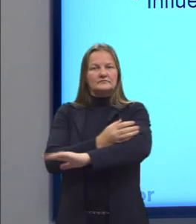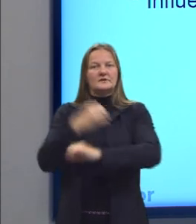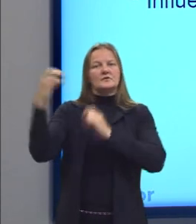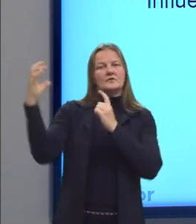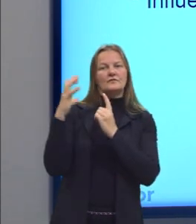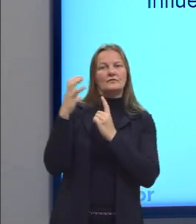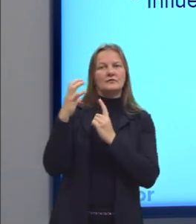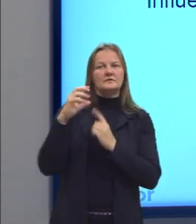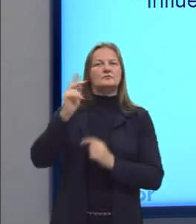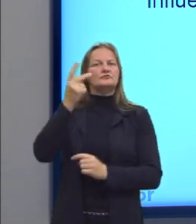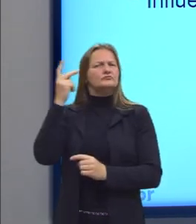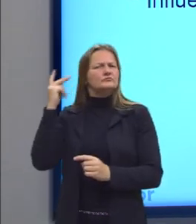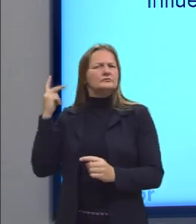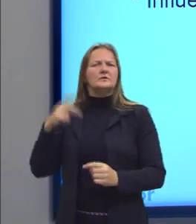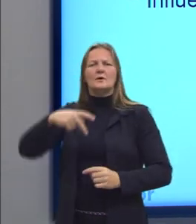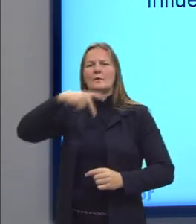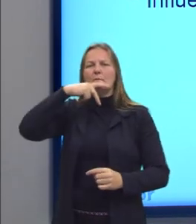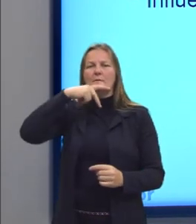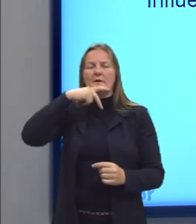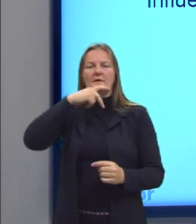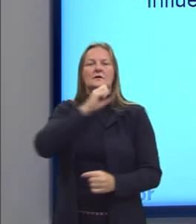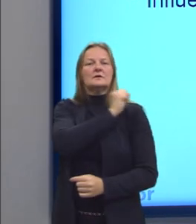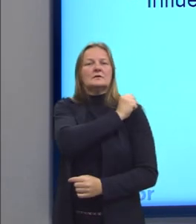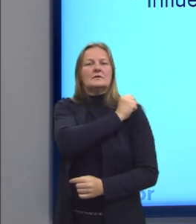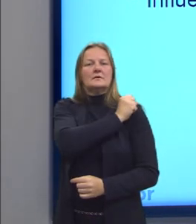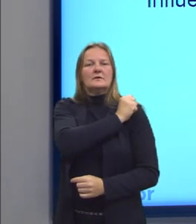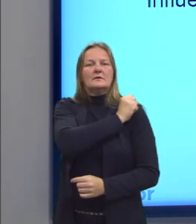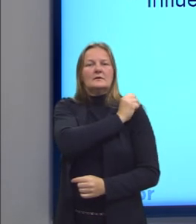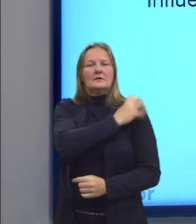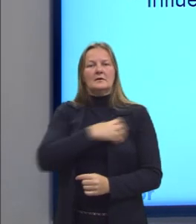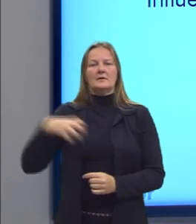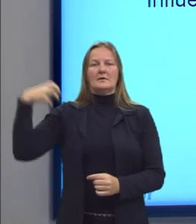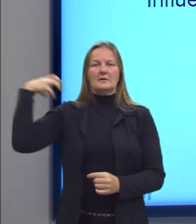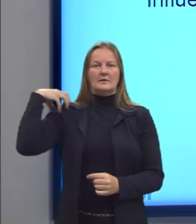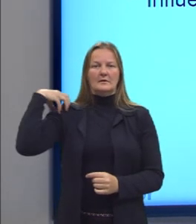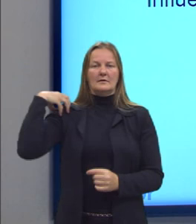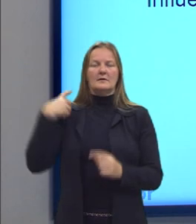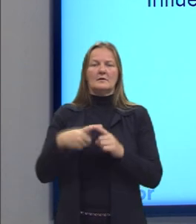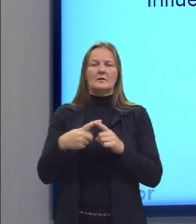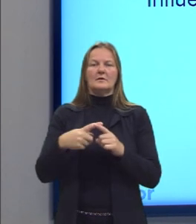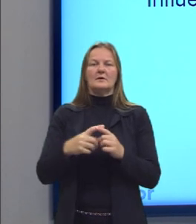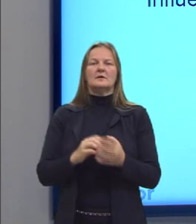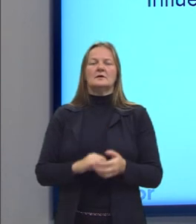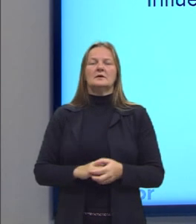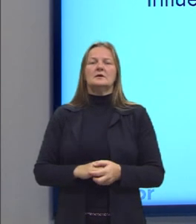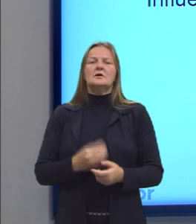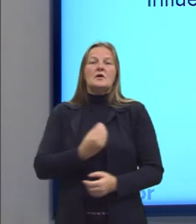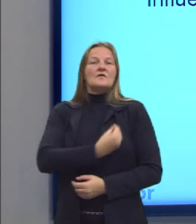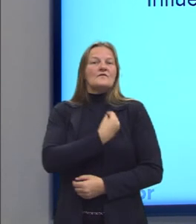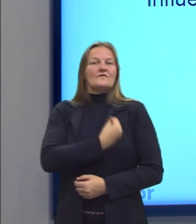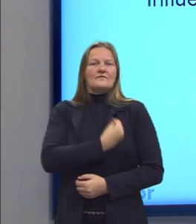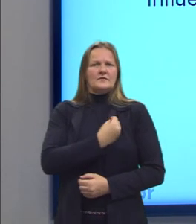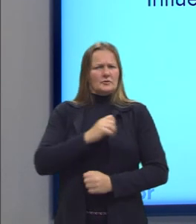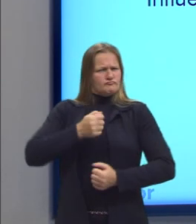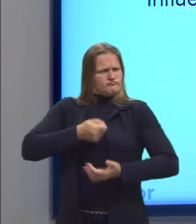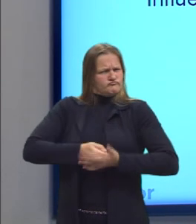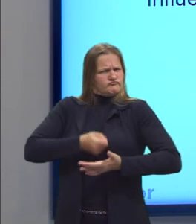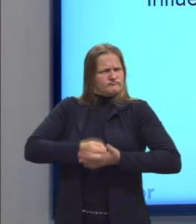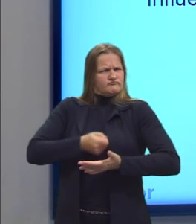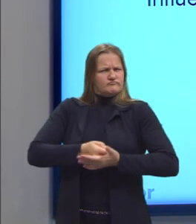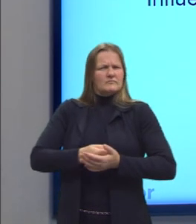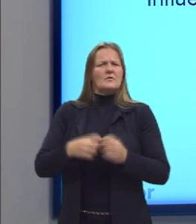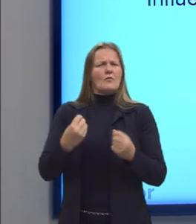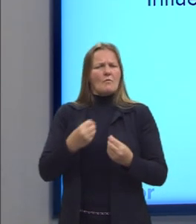influência do estoicismo platonismo e o aristotelismo o estoicismo né Essa vida de austeridade